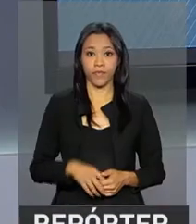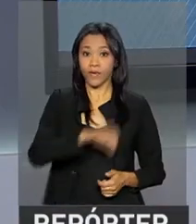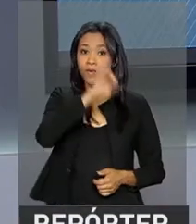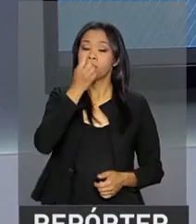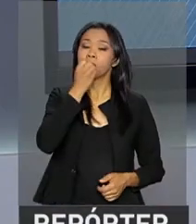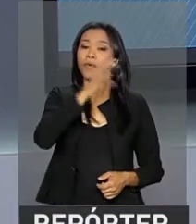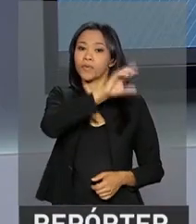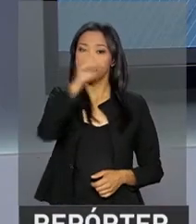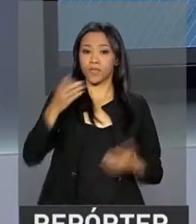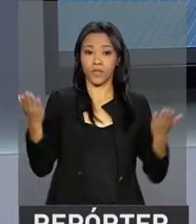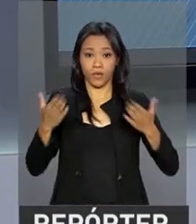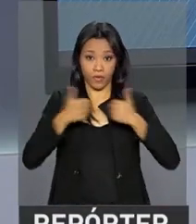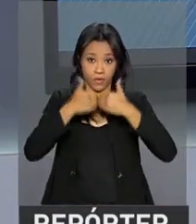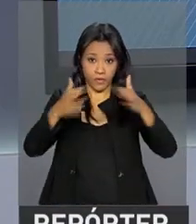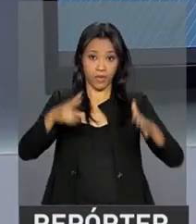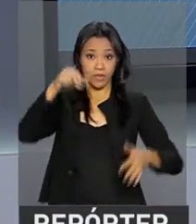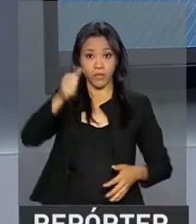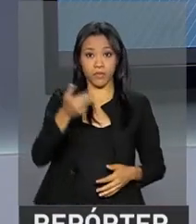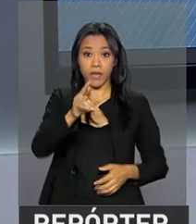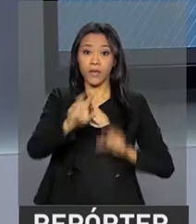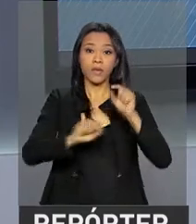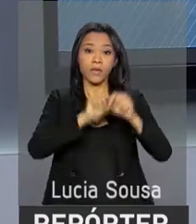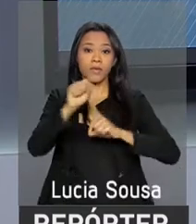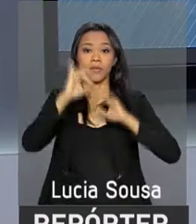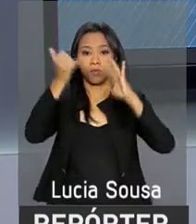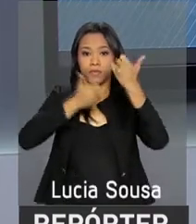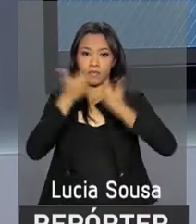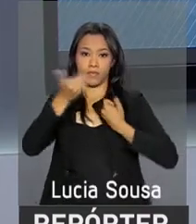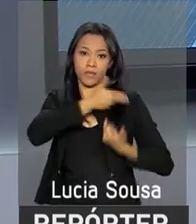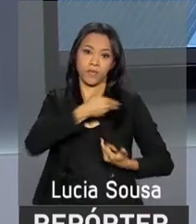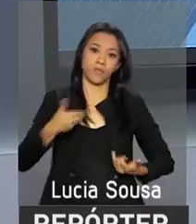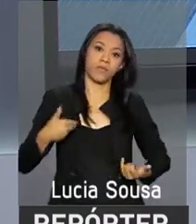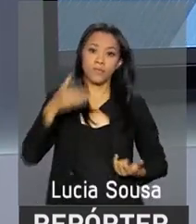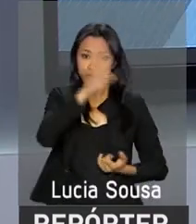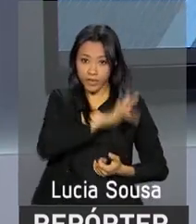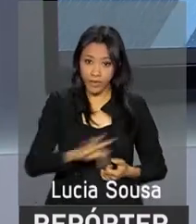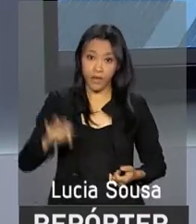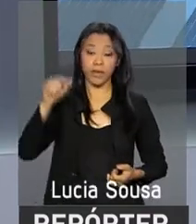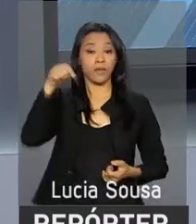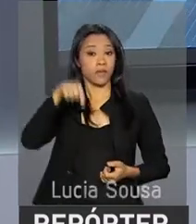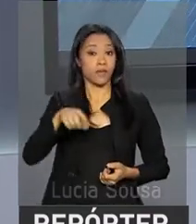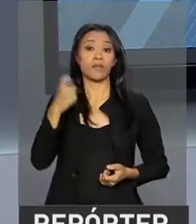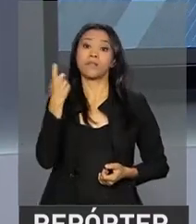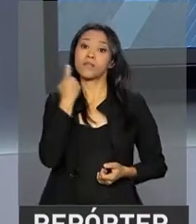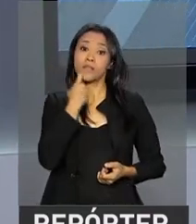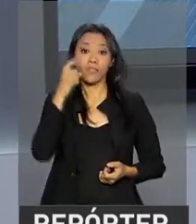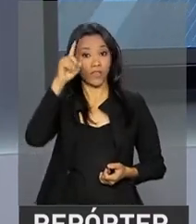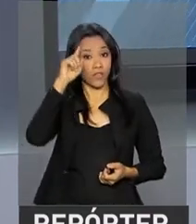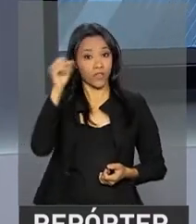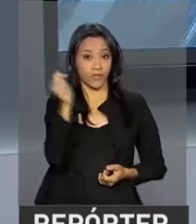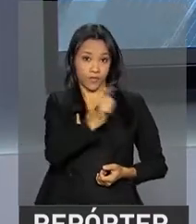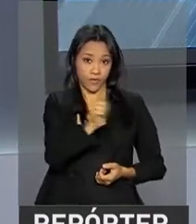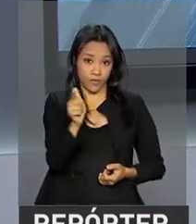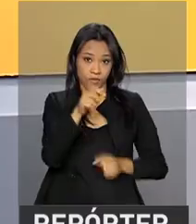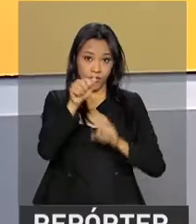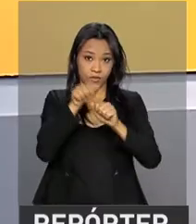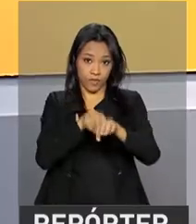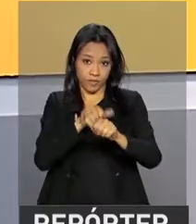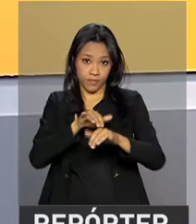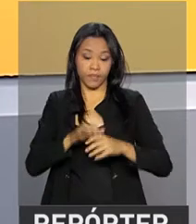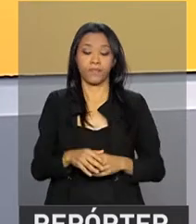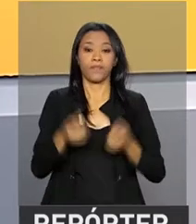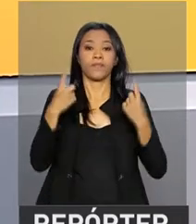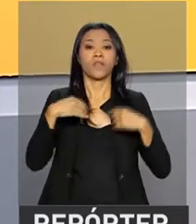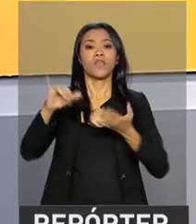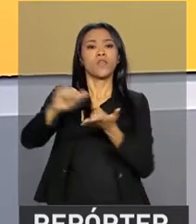Olá, bom dia. Começa agora o repórter NBR com as notícias do governo federal desta sexta-feira, 22 de setembro. Em